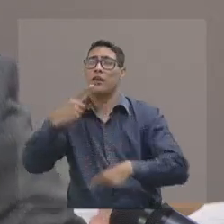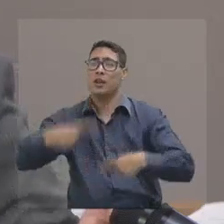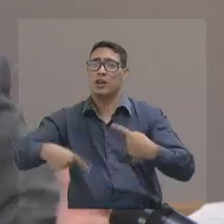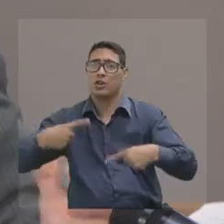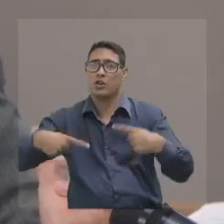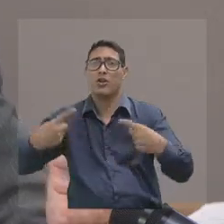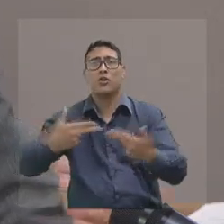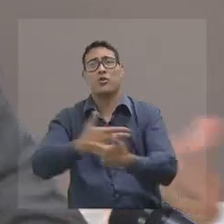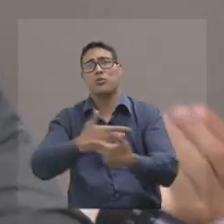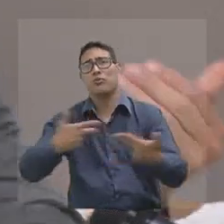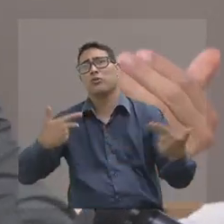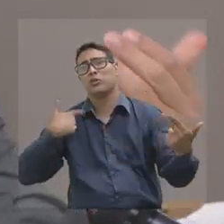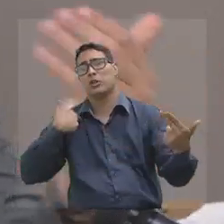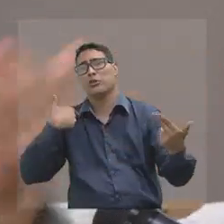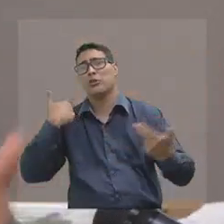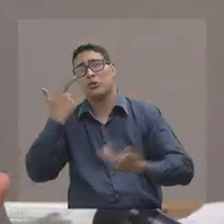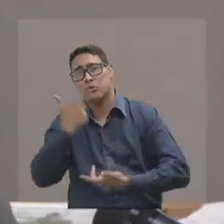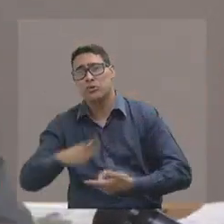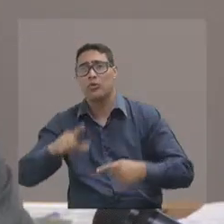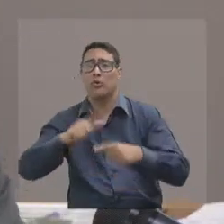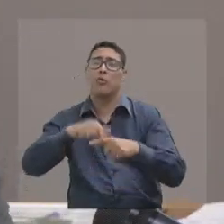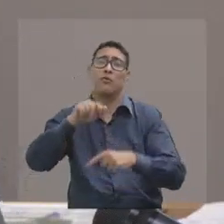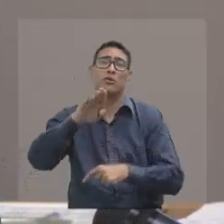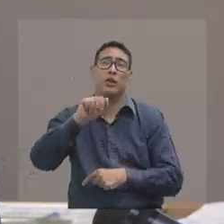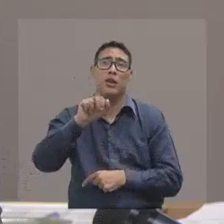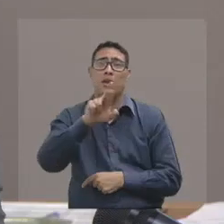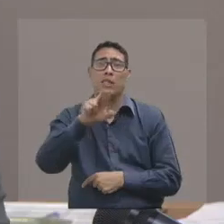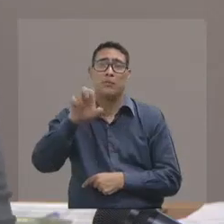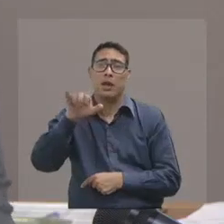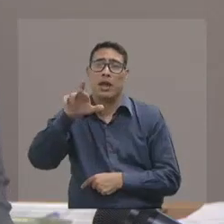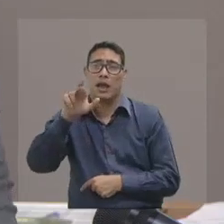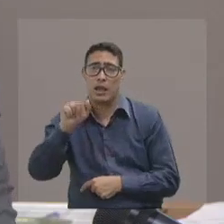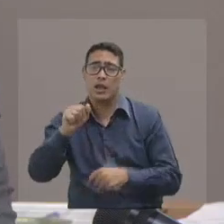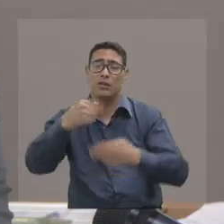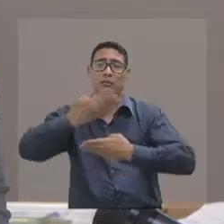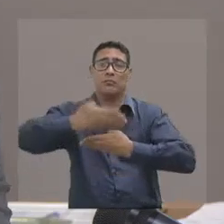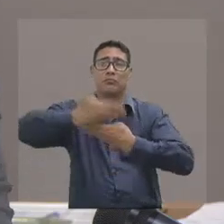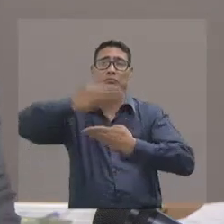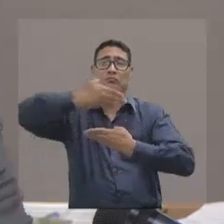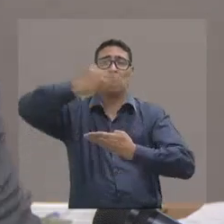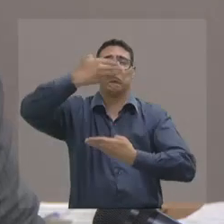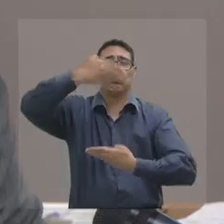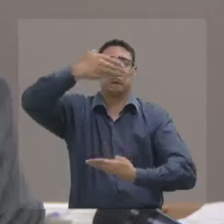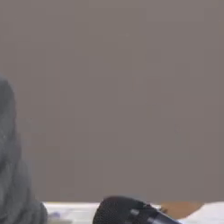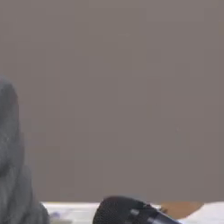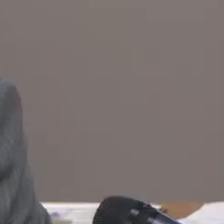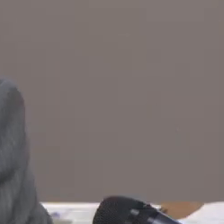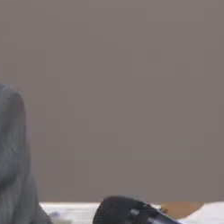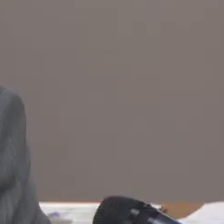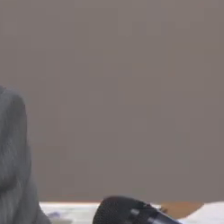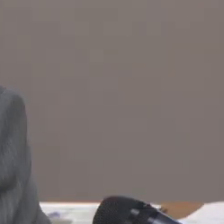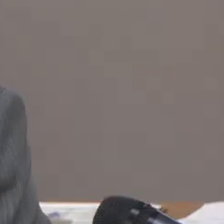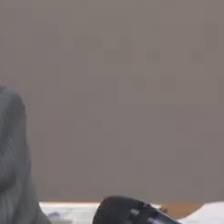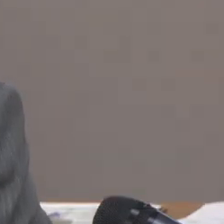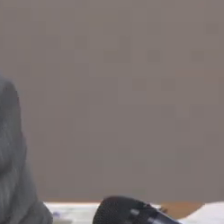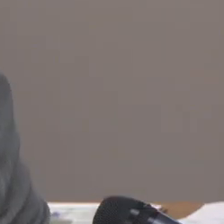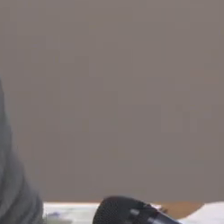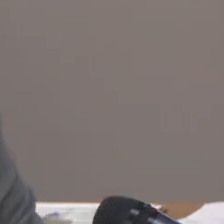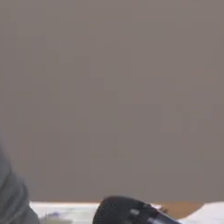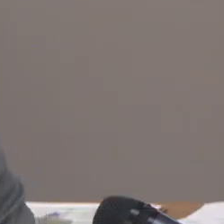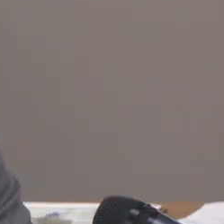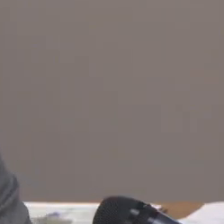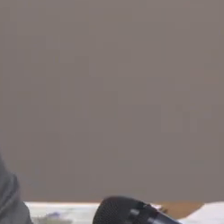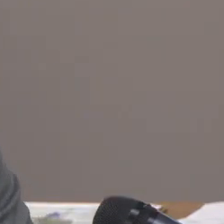a implementação de Barreiras físicas de concreto para segurar esses materiais